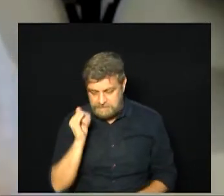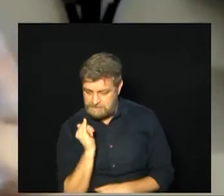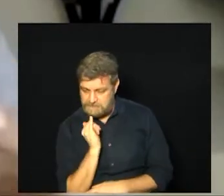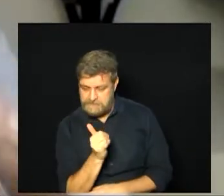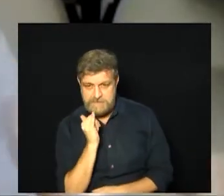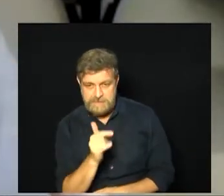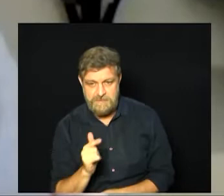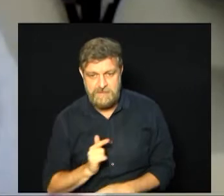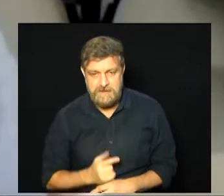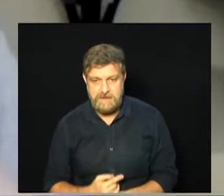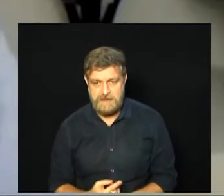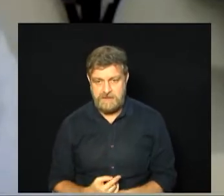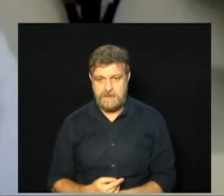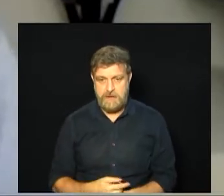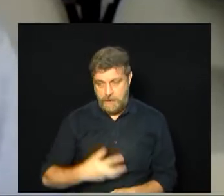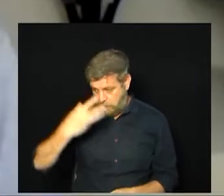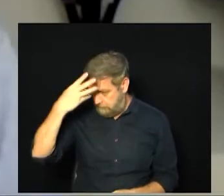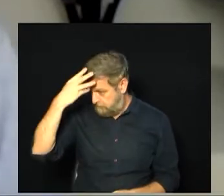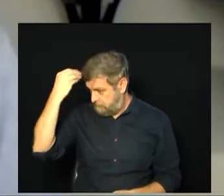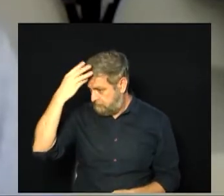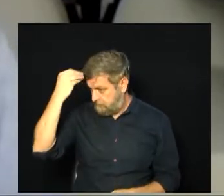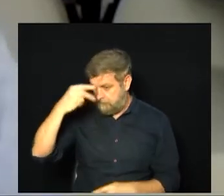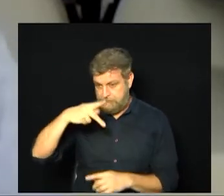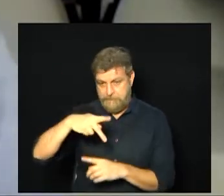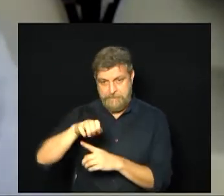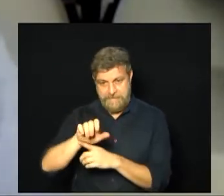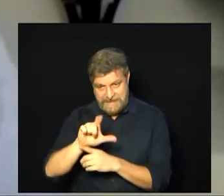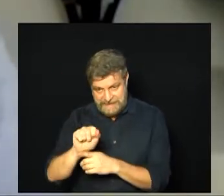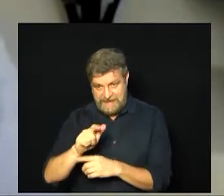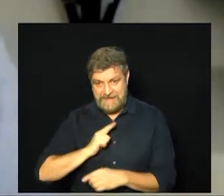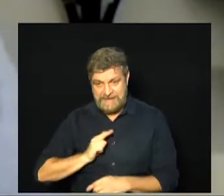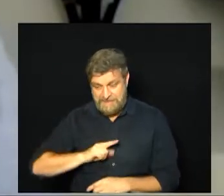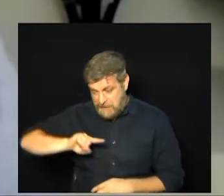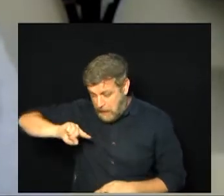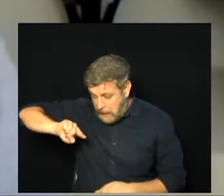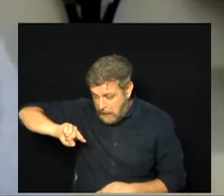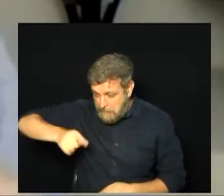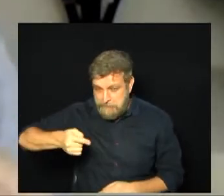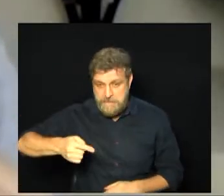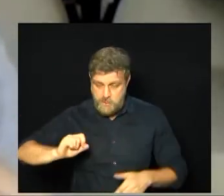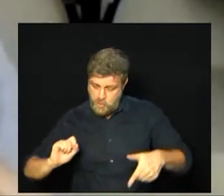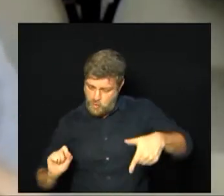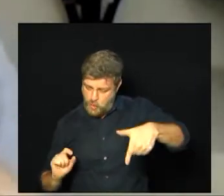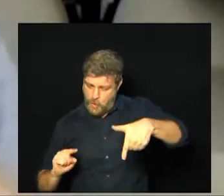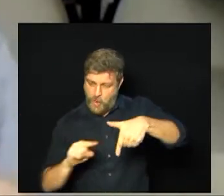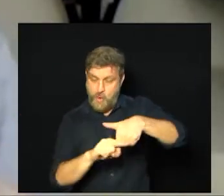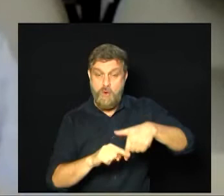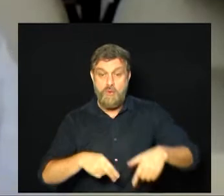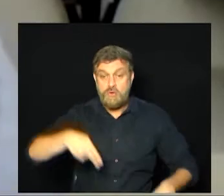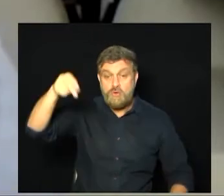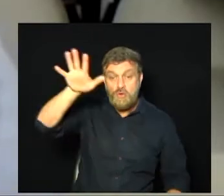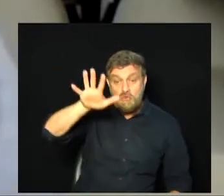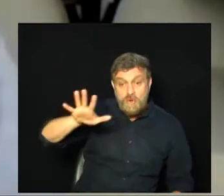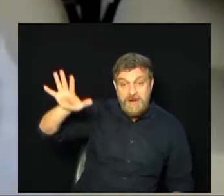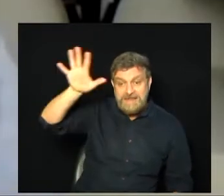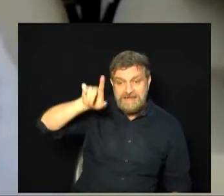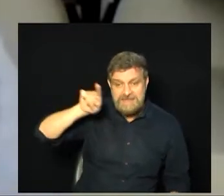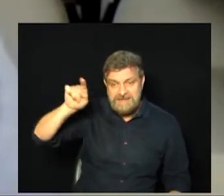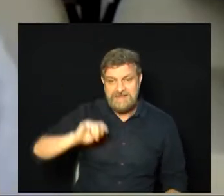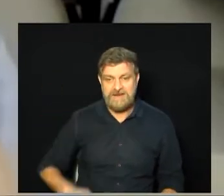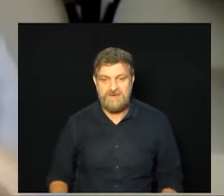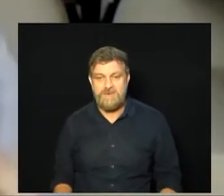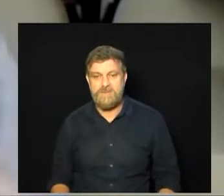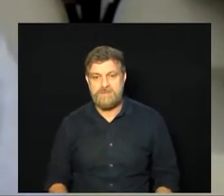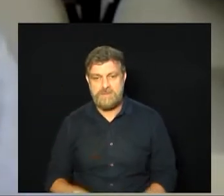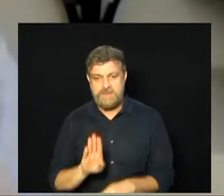do milésimo gol do Pelé. O Pelé teve para fazer esse milésimo gol no Nordeste. Ele jogou contra o Botafogo